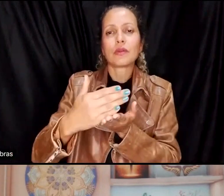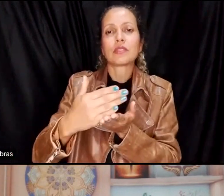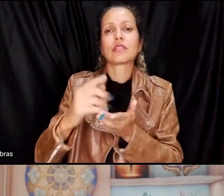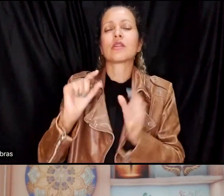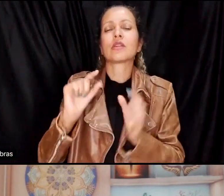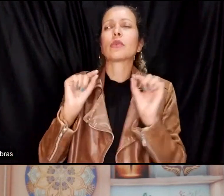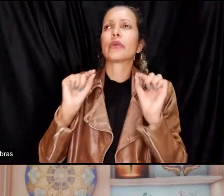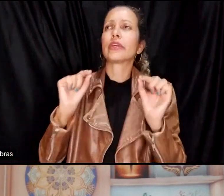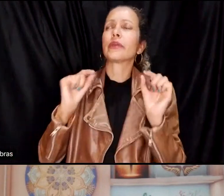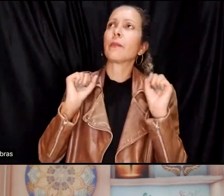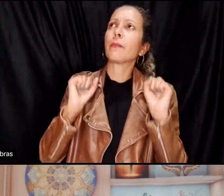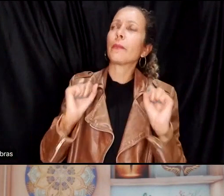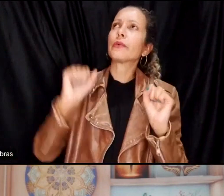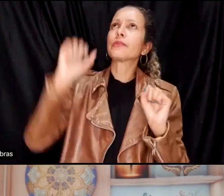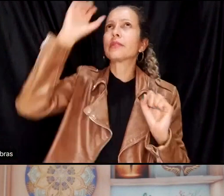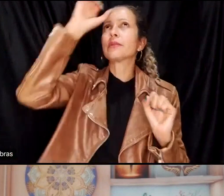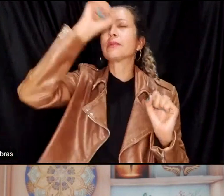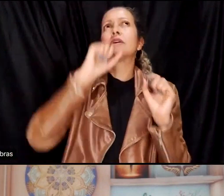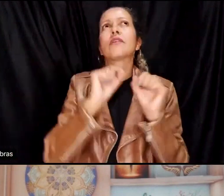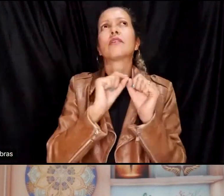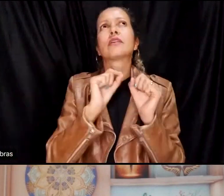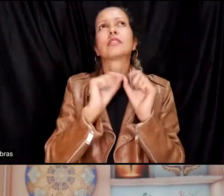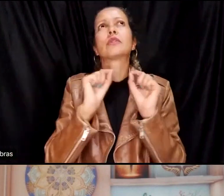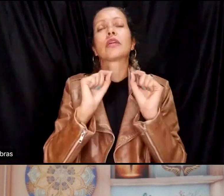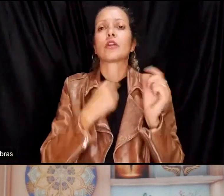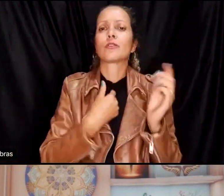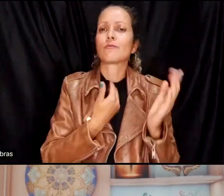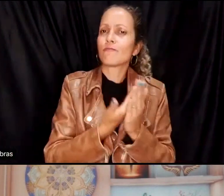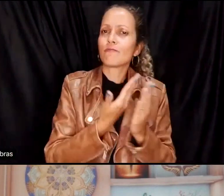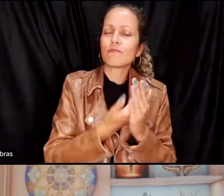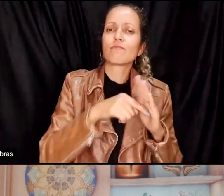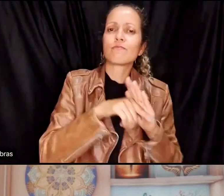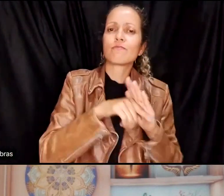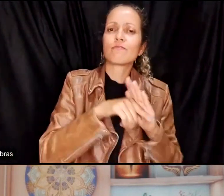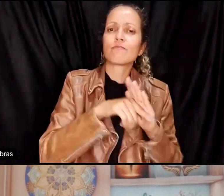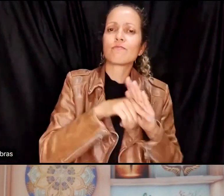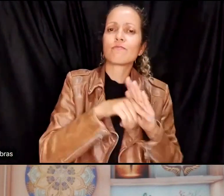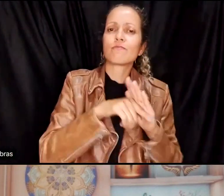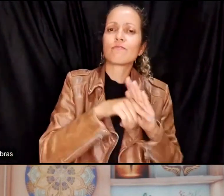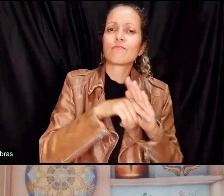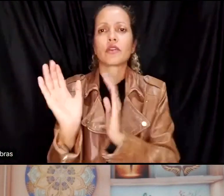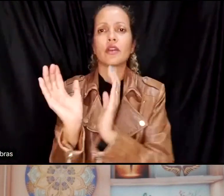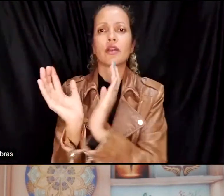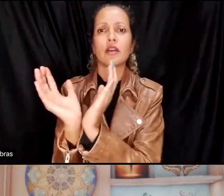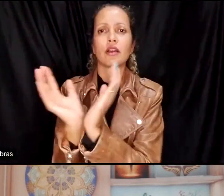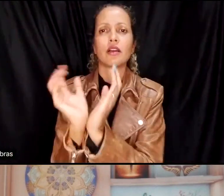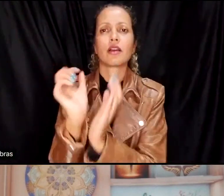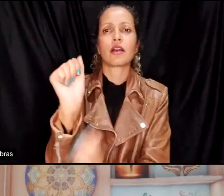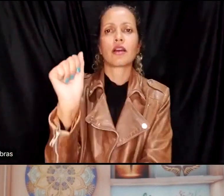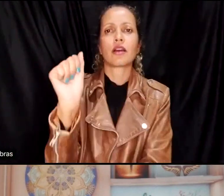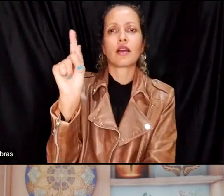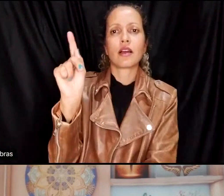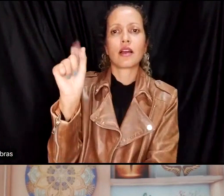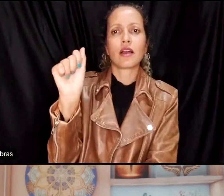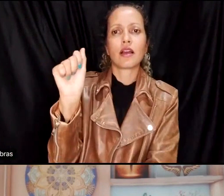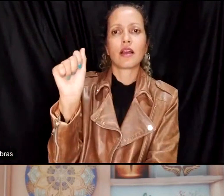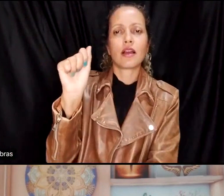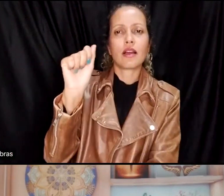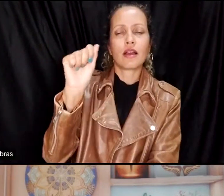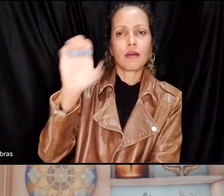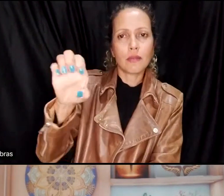fazer parte de estudos, comecei a ir para a PAI, fui em algumas instituições, até que eu comecei nas